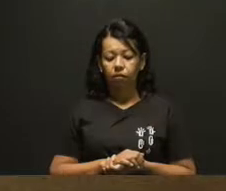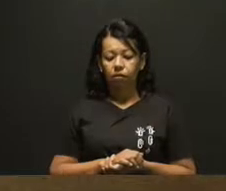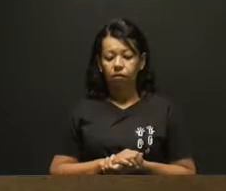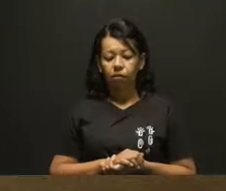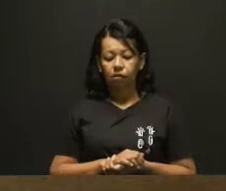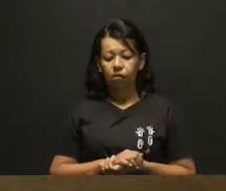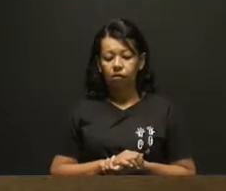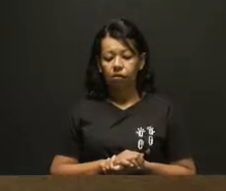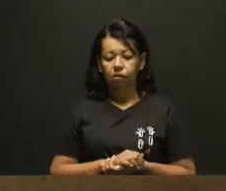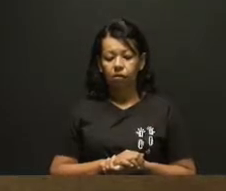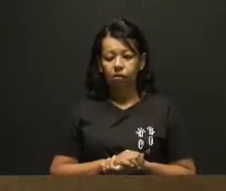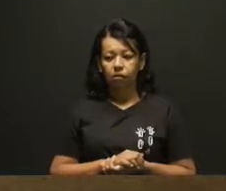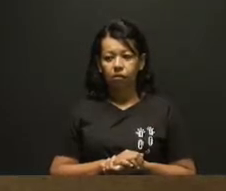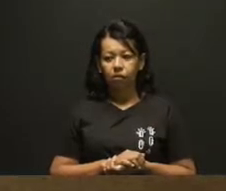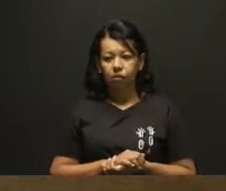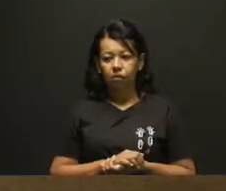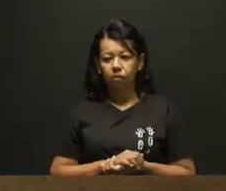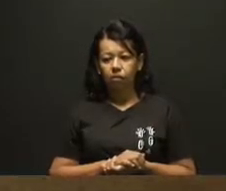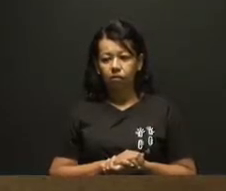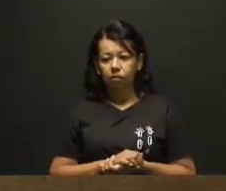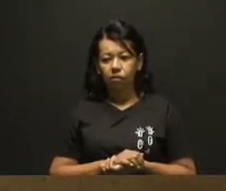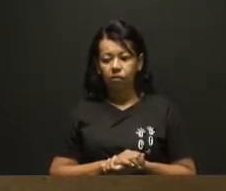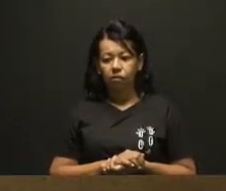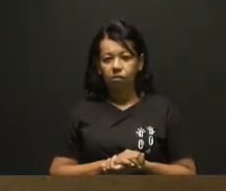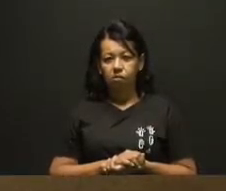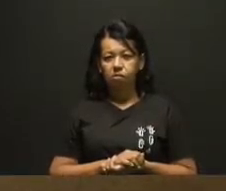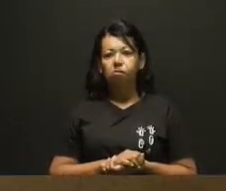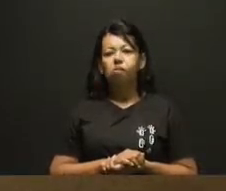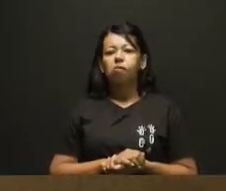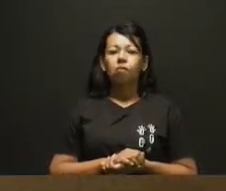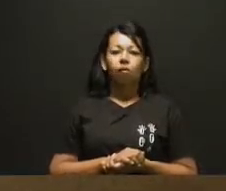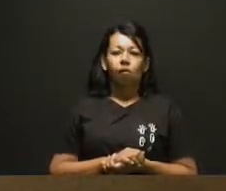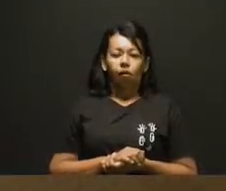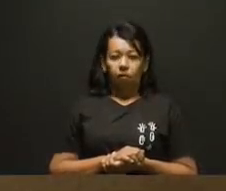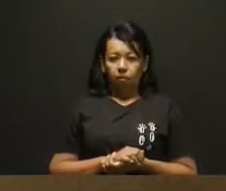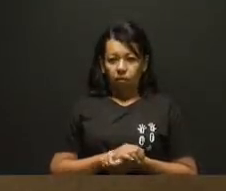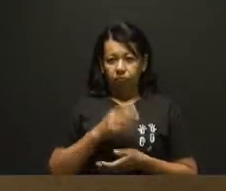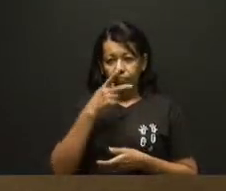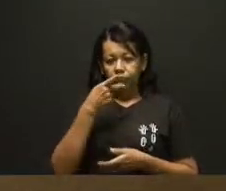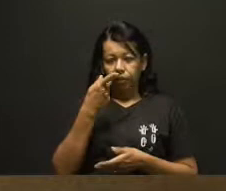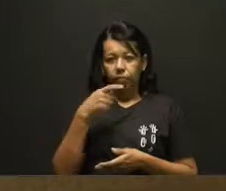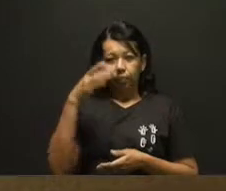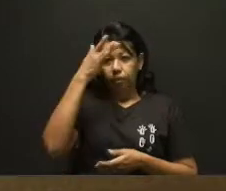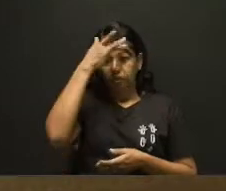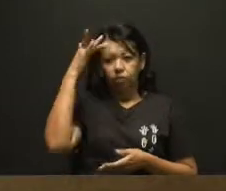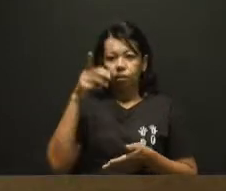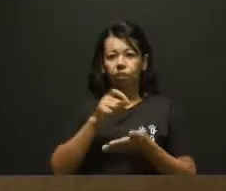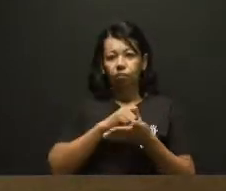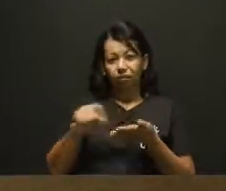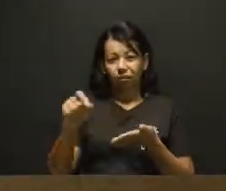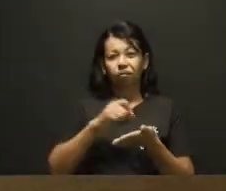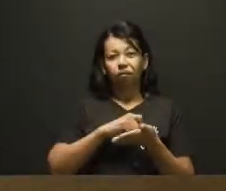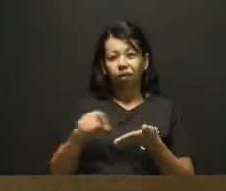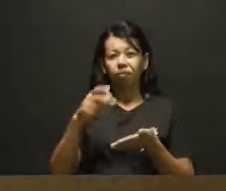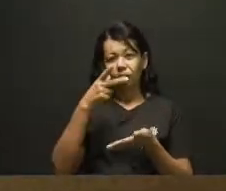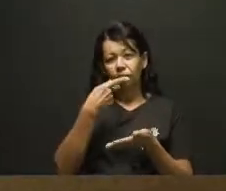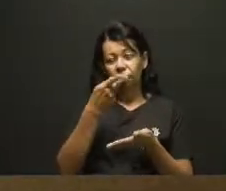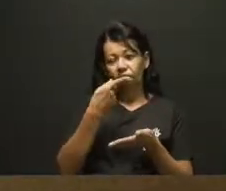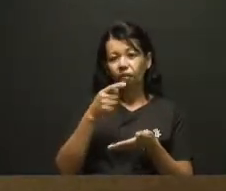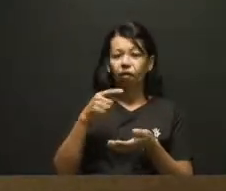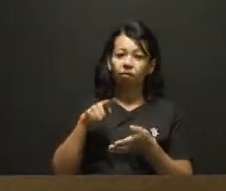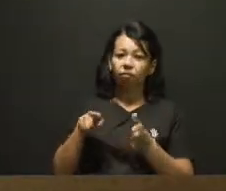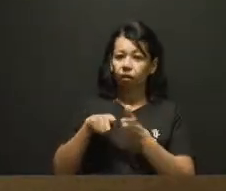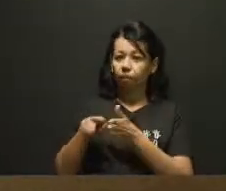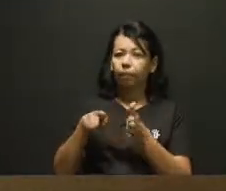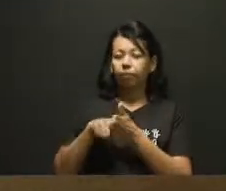meninas pernambuquinho sejas fizeram o cadastro para falar vocês vem aqui e fala fazem esses questionamentos diretamente